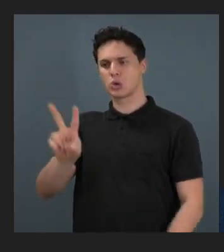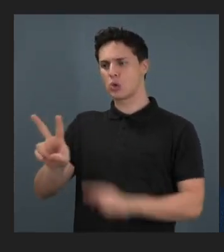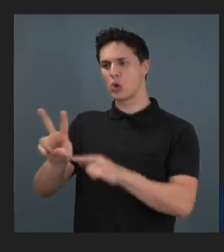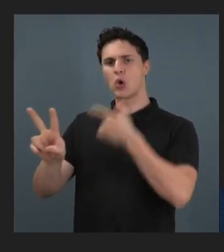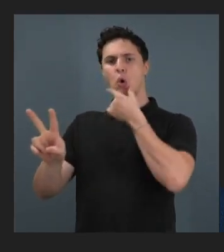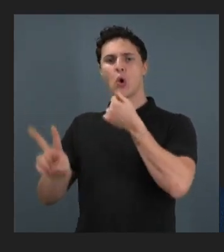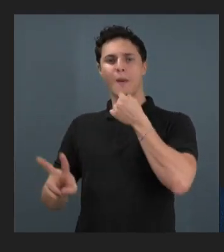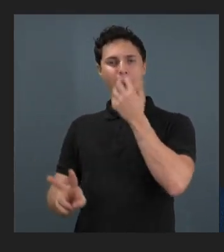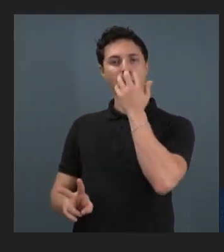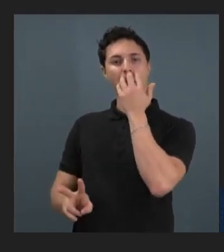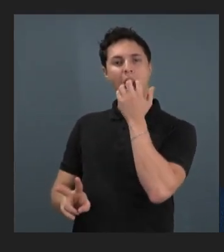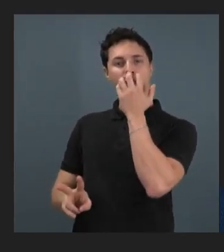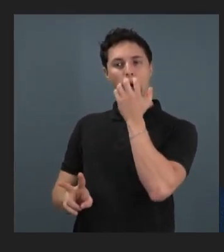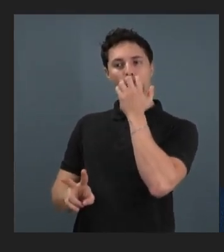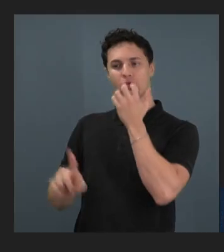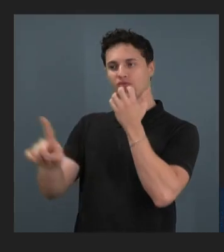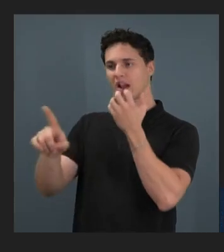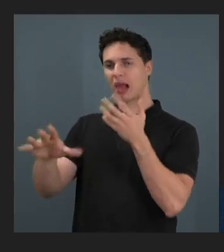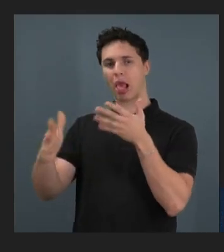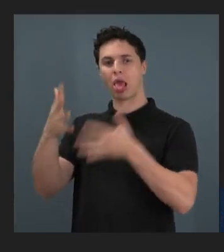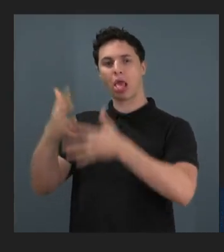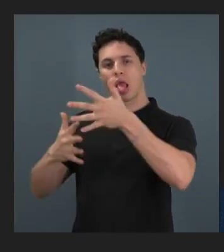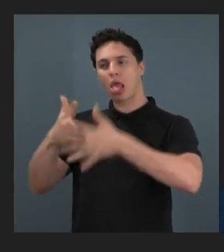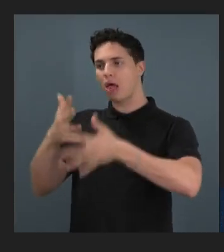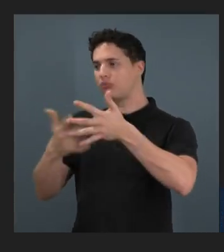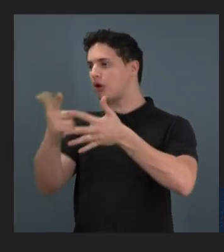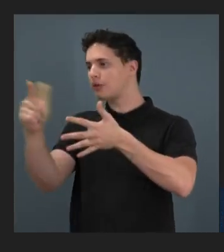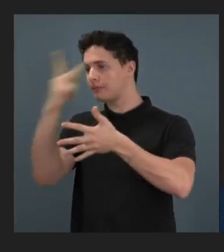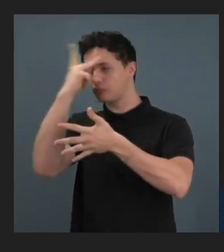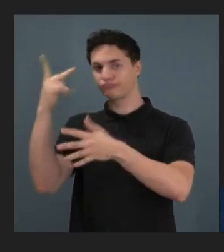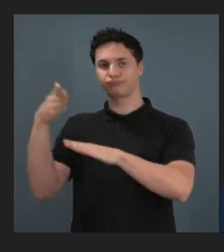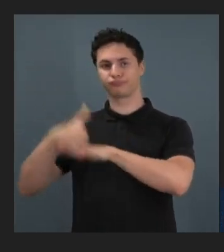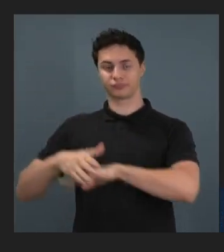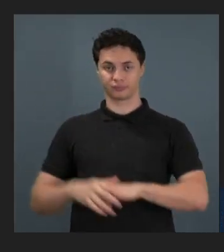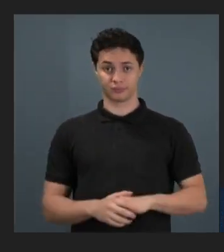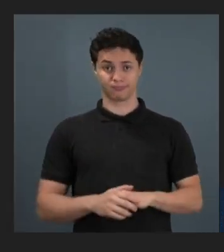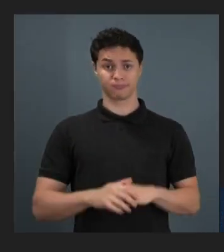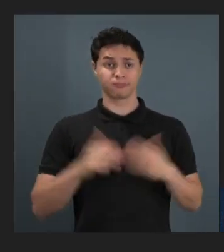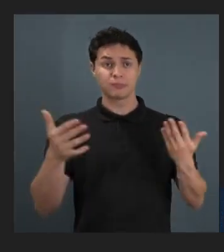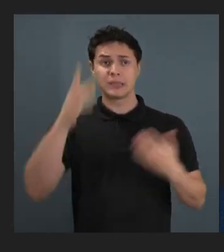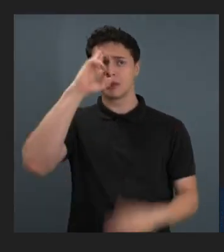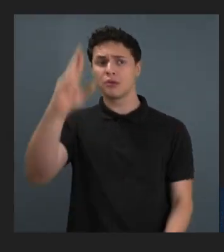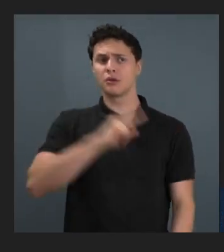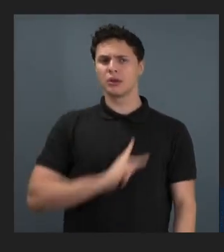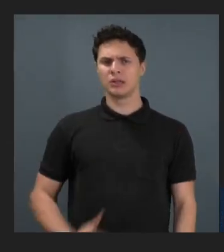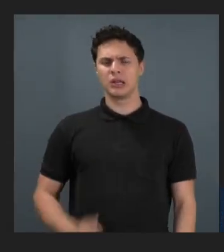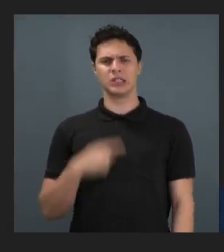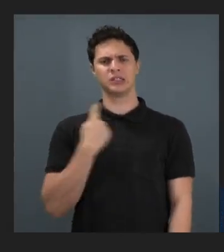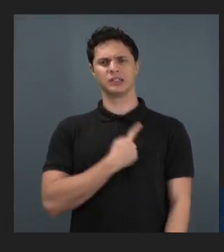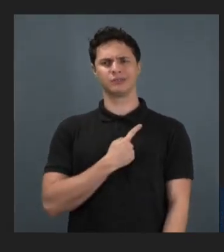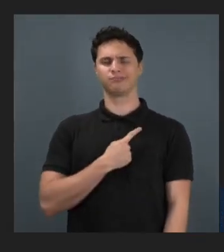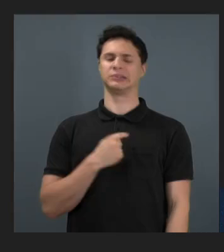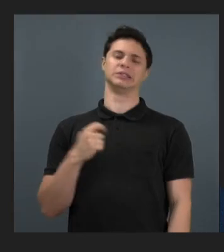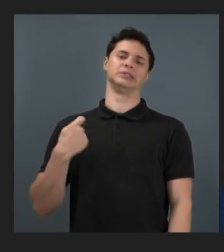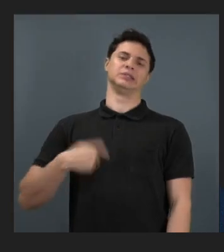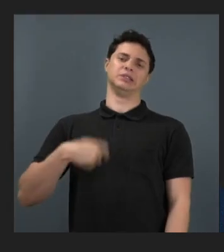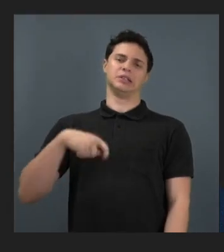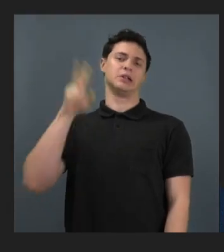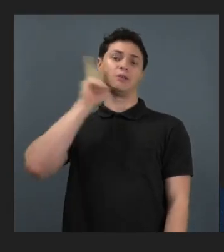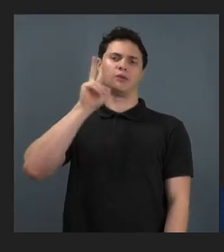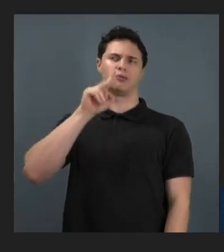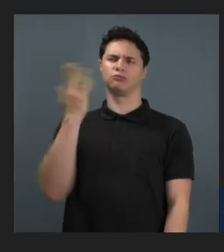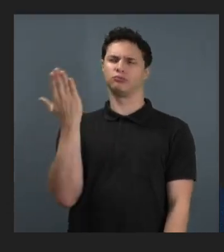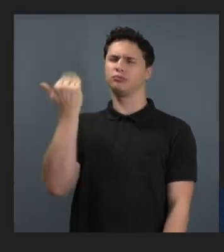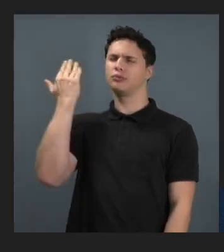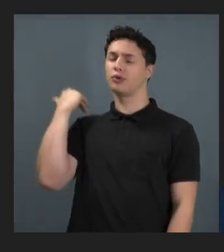ditador Maduro impediu qualquer auditoria. Senhor presidente, nós não podemos jamais esquecer de uma